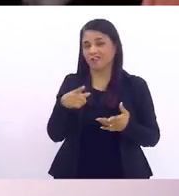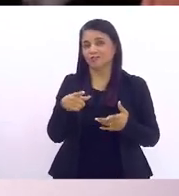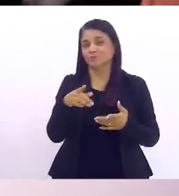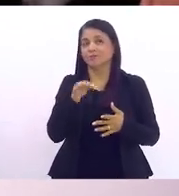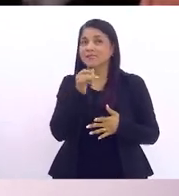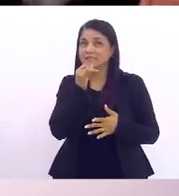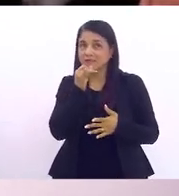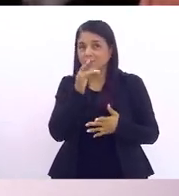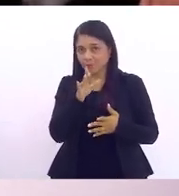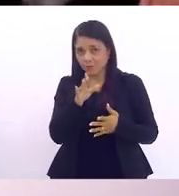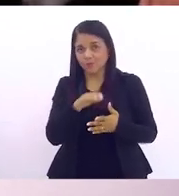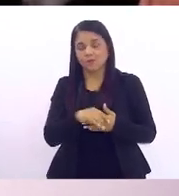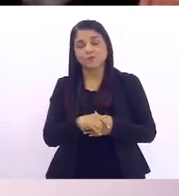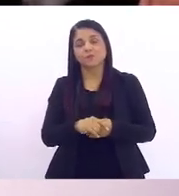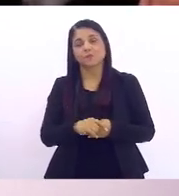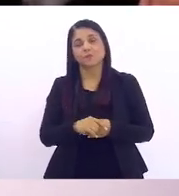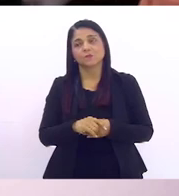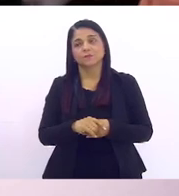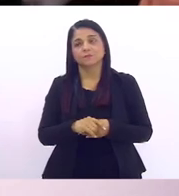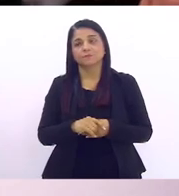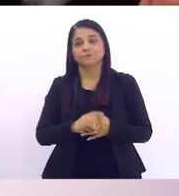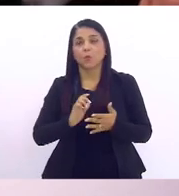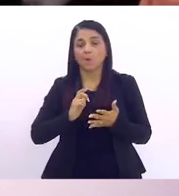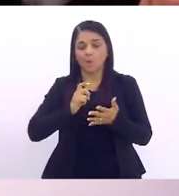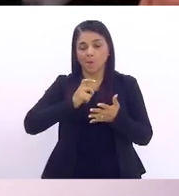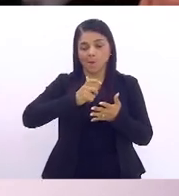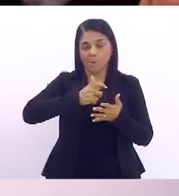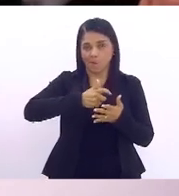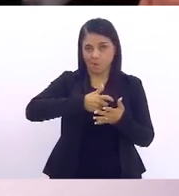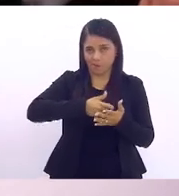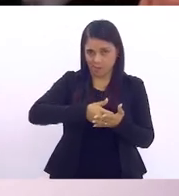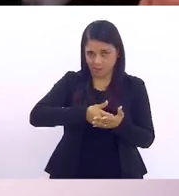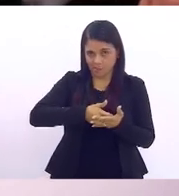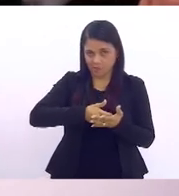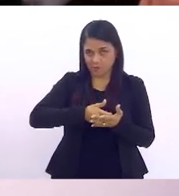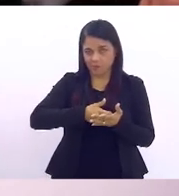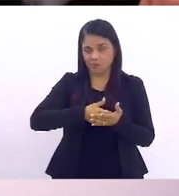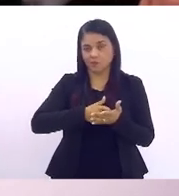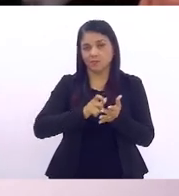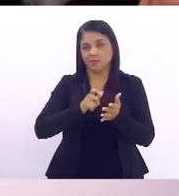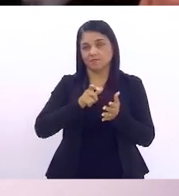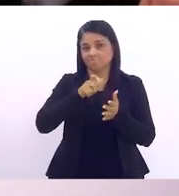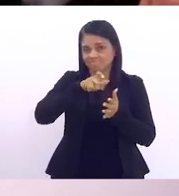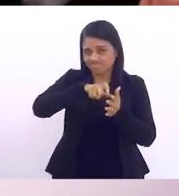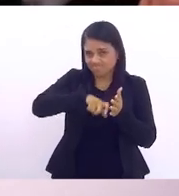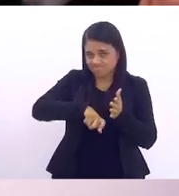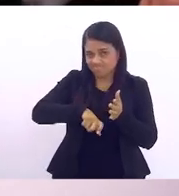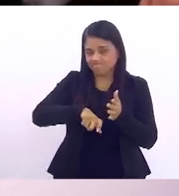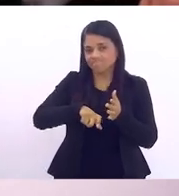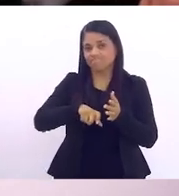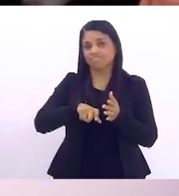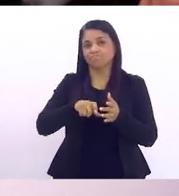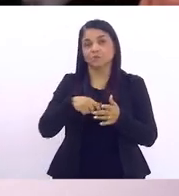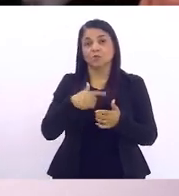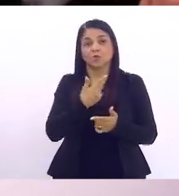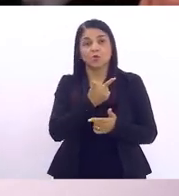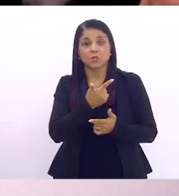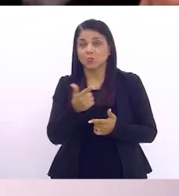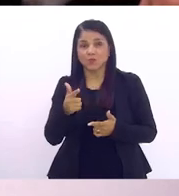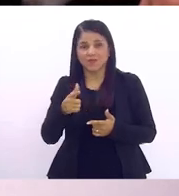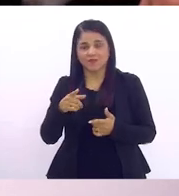exemplo eh o o pro pagamento do do da da tarifa por quem não tem o